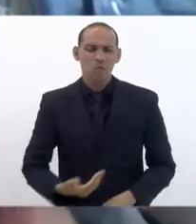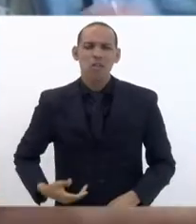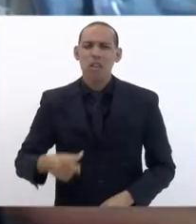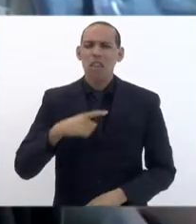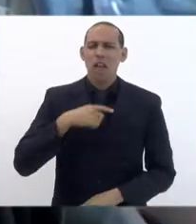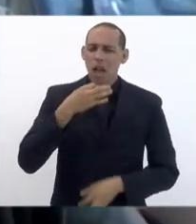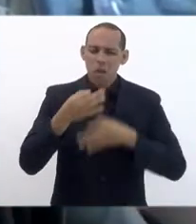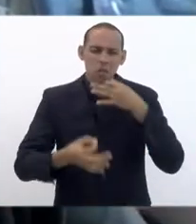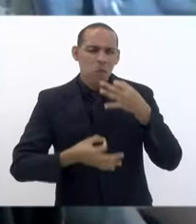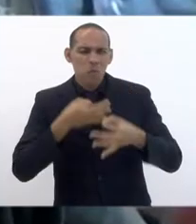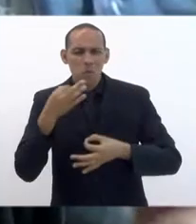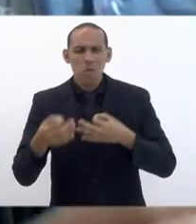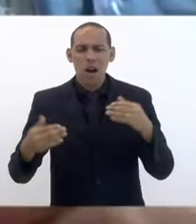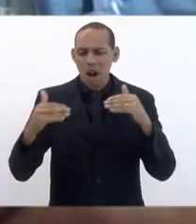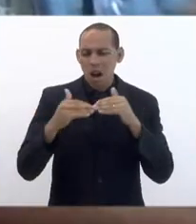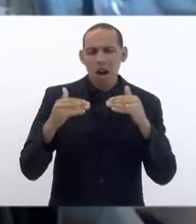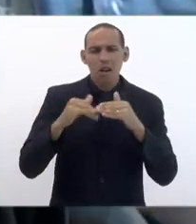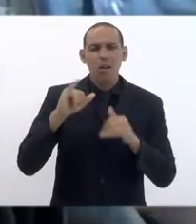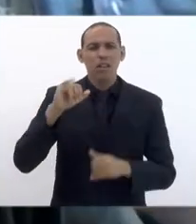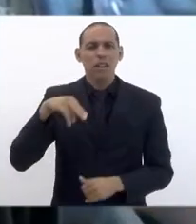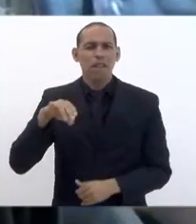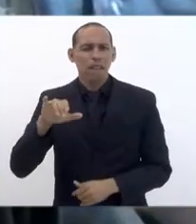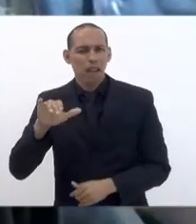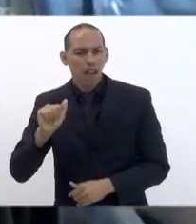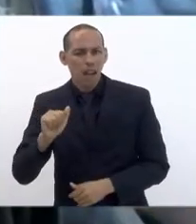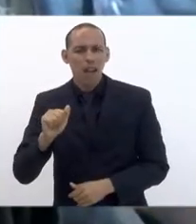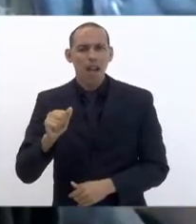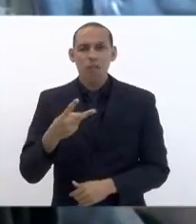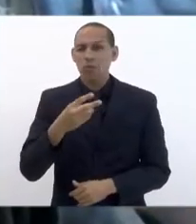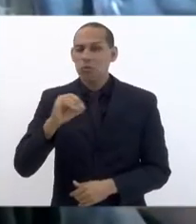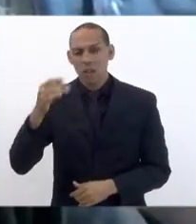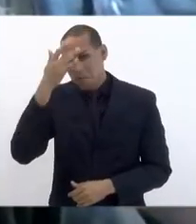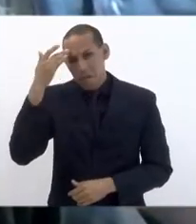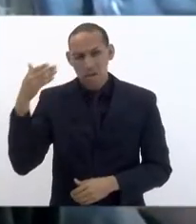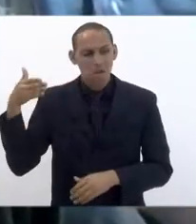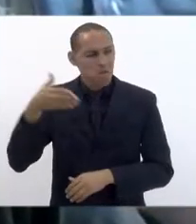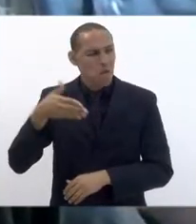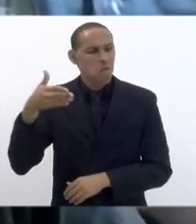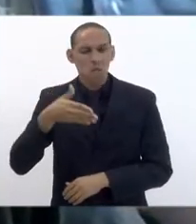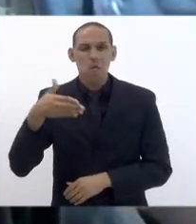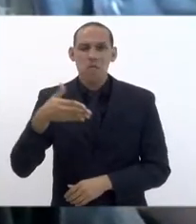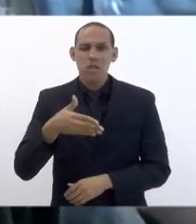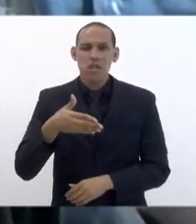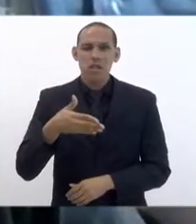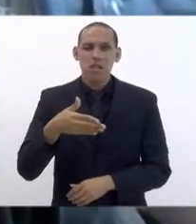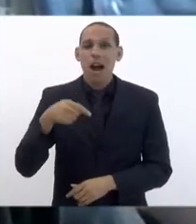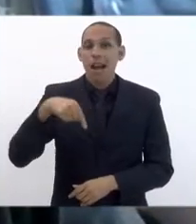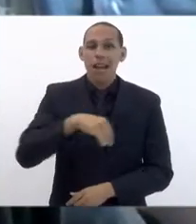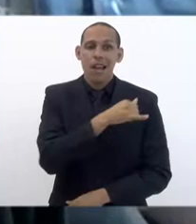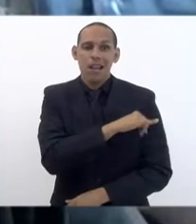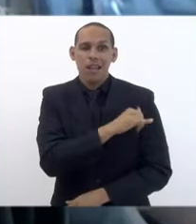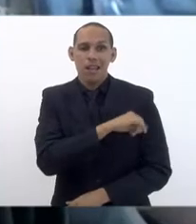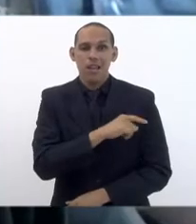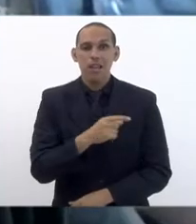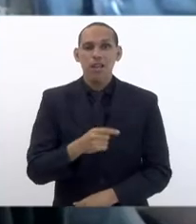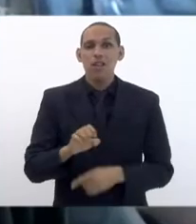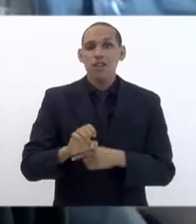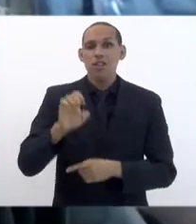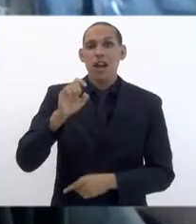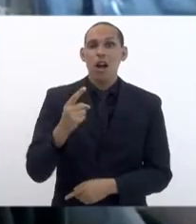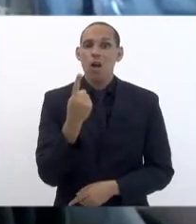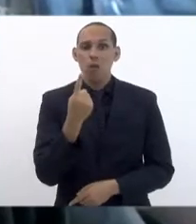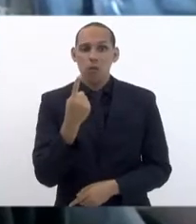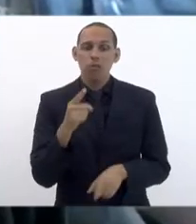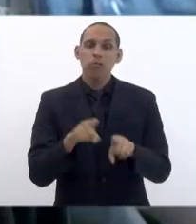um acordo com a INEA, audiência participaram mais de 200 pessoas. O Rio era um dos dois estados que ainda não tinha um sistema